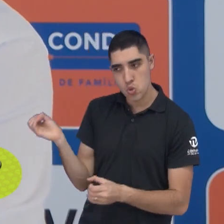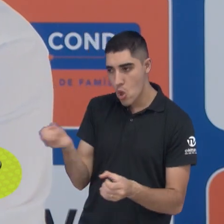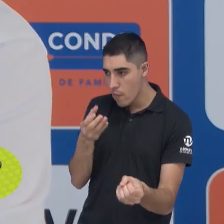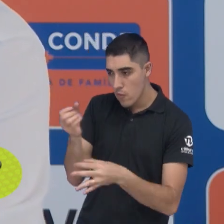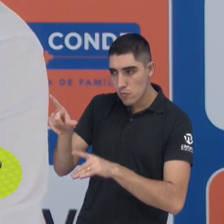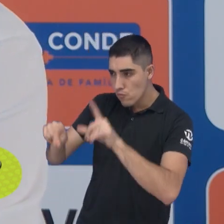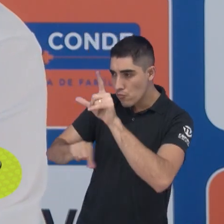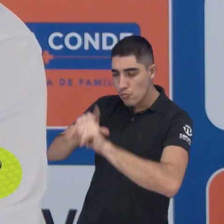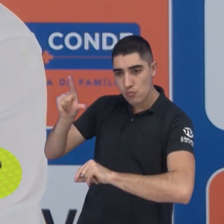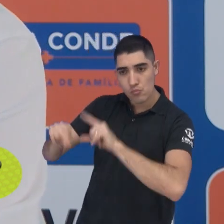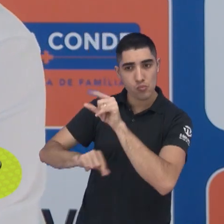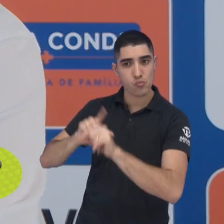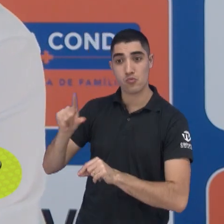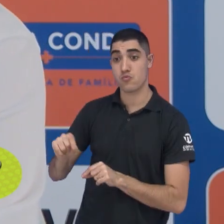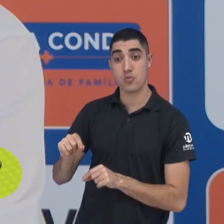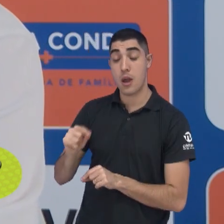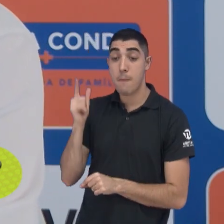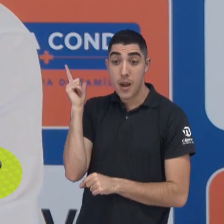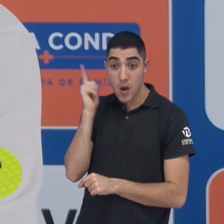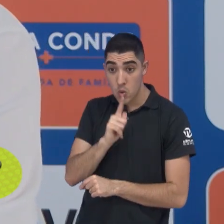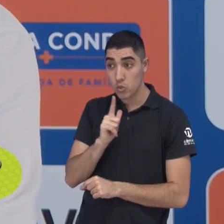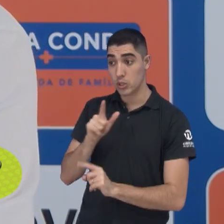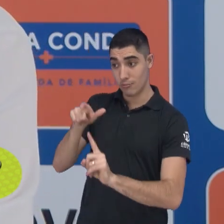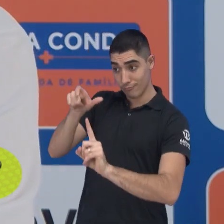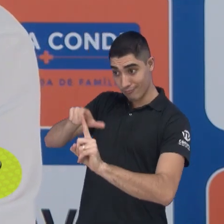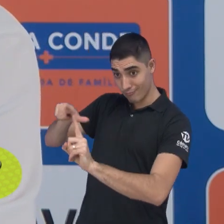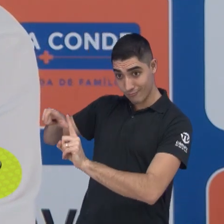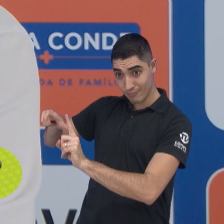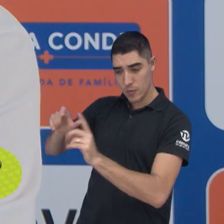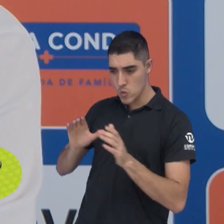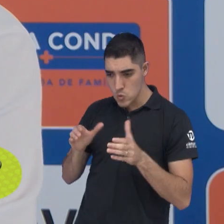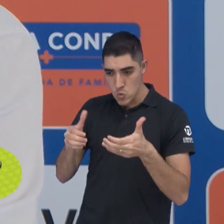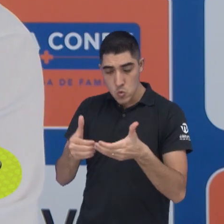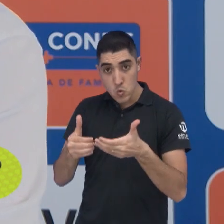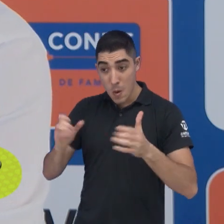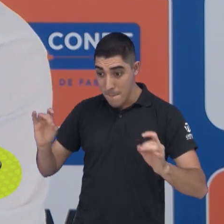buscar jogadores para que esse elenco seja montado o mais rápido